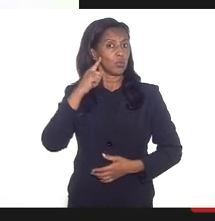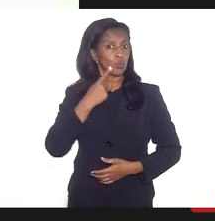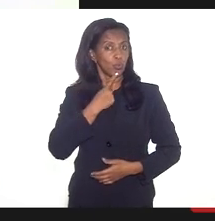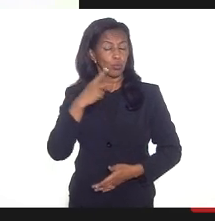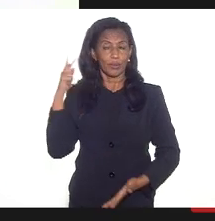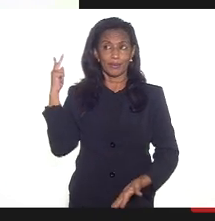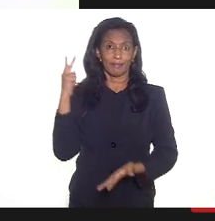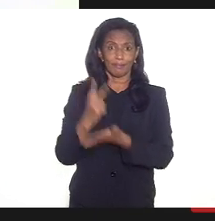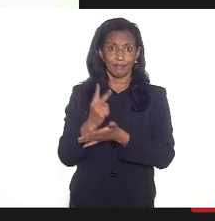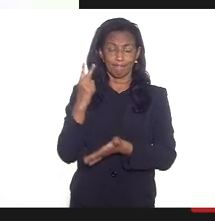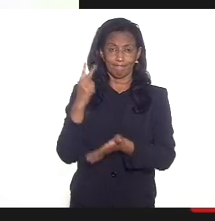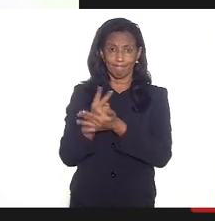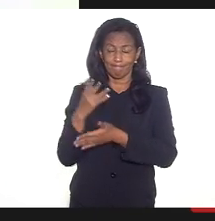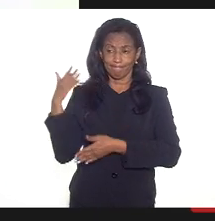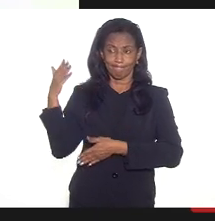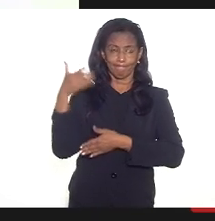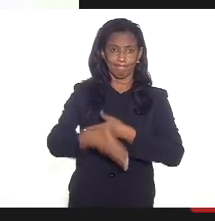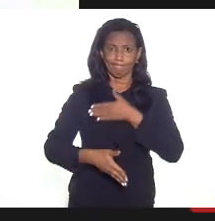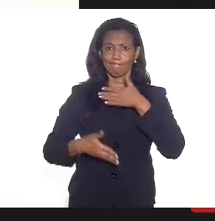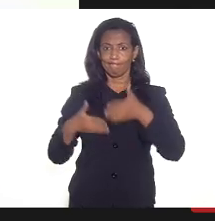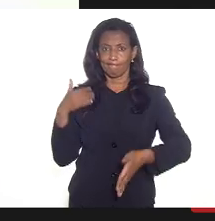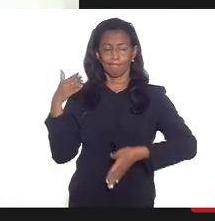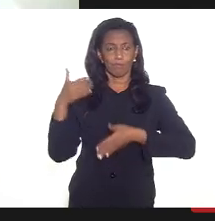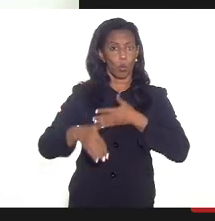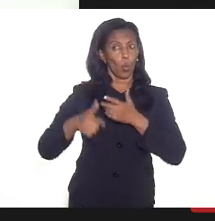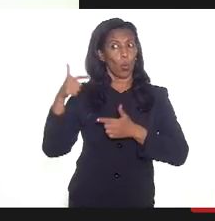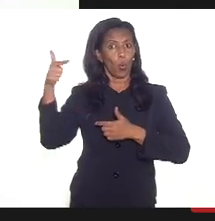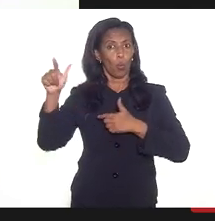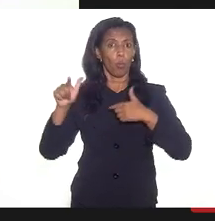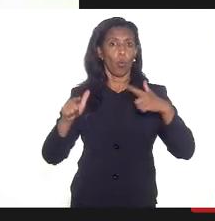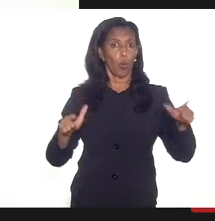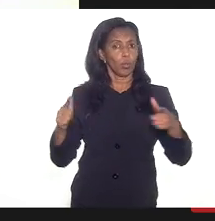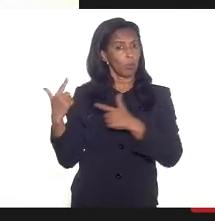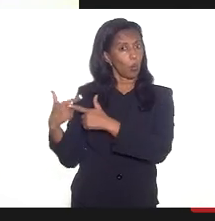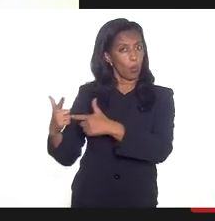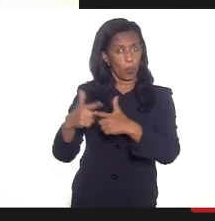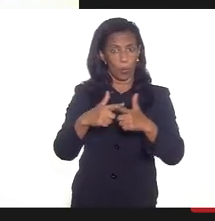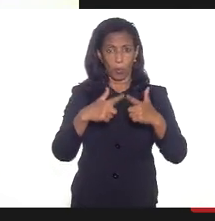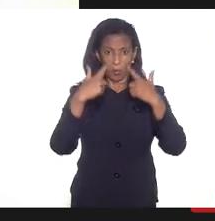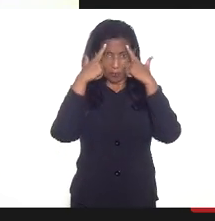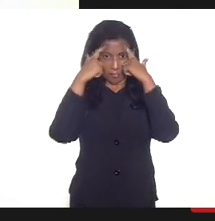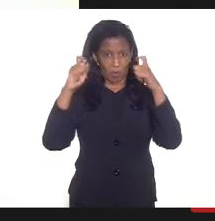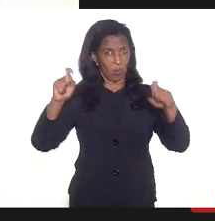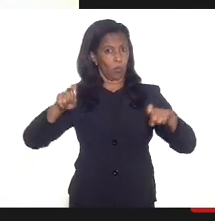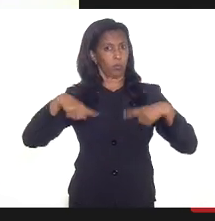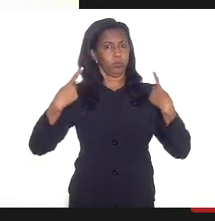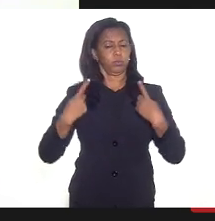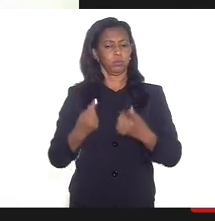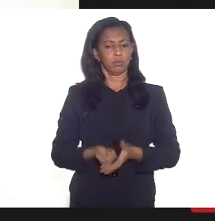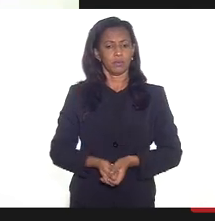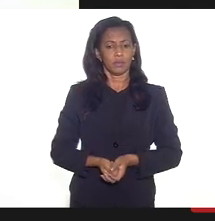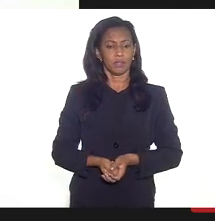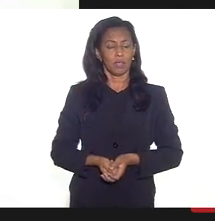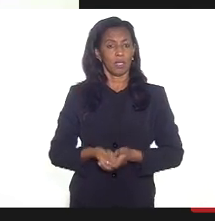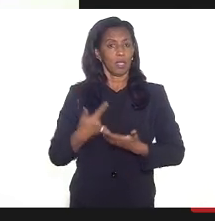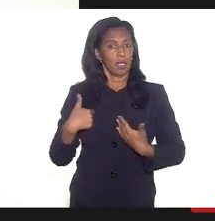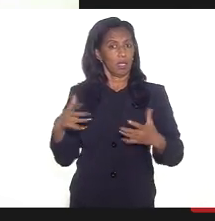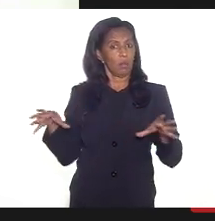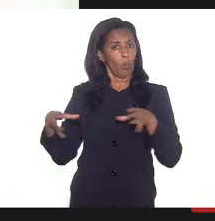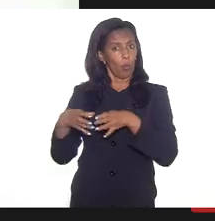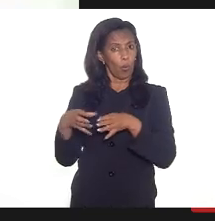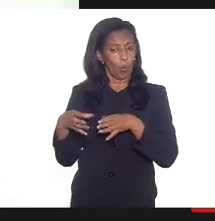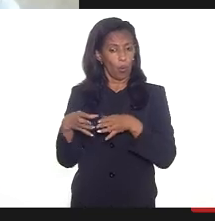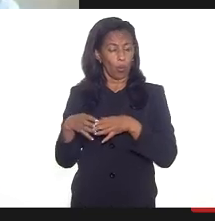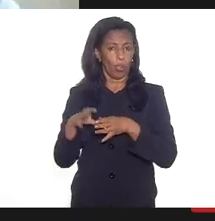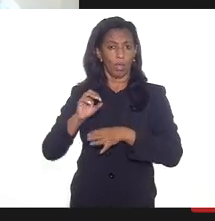sempre invisíveis, como as outras mulheres em situação de violência. E que nos conselhos, tanto o